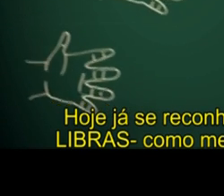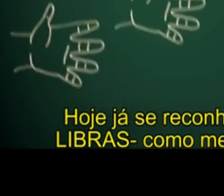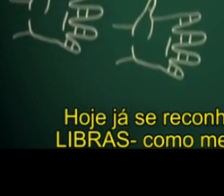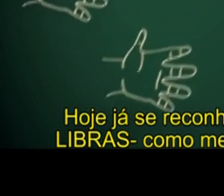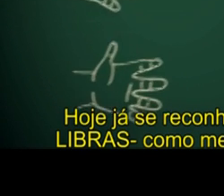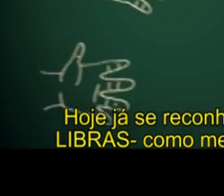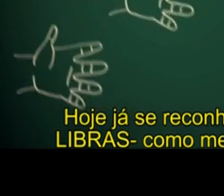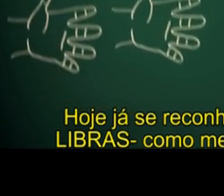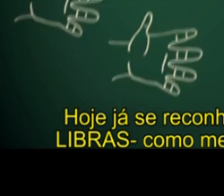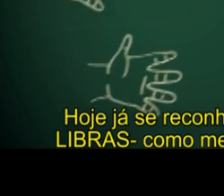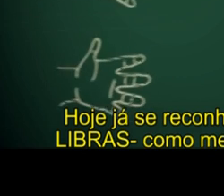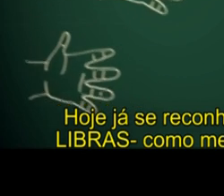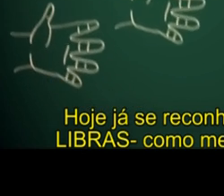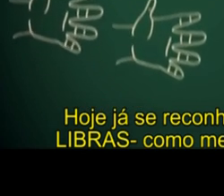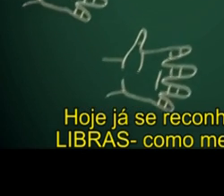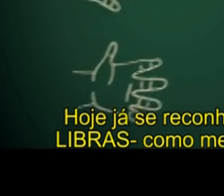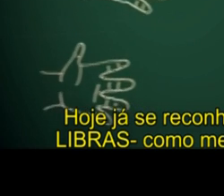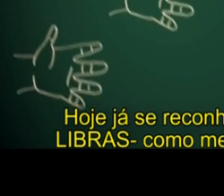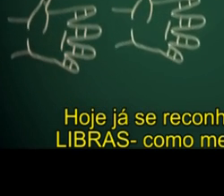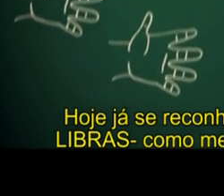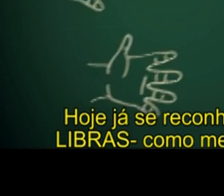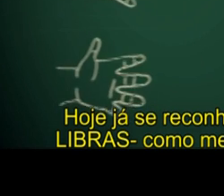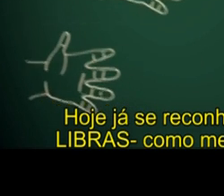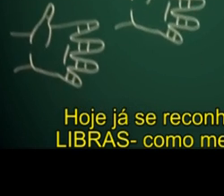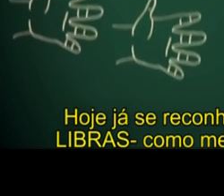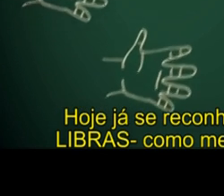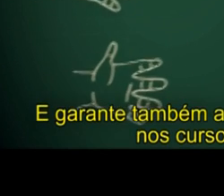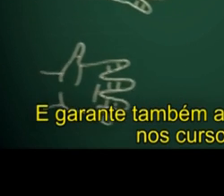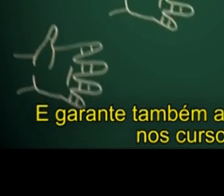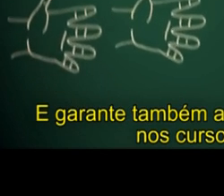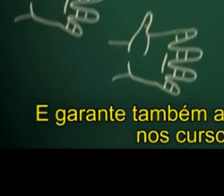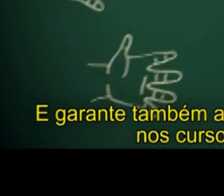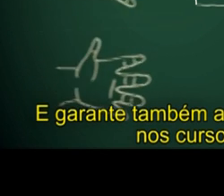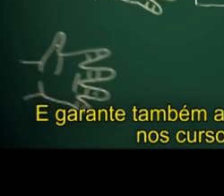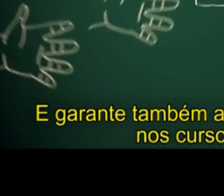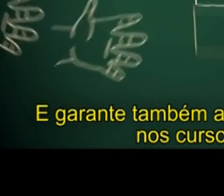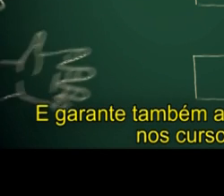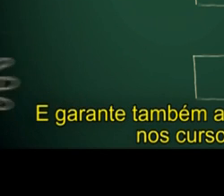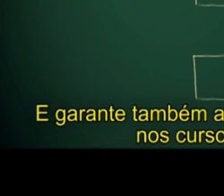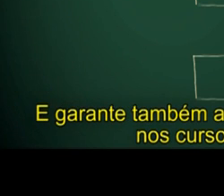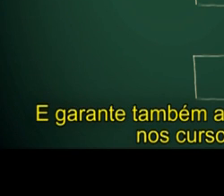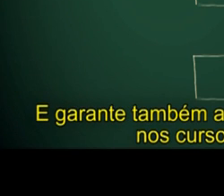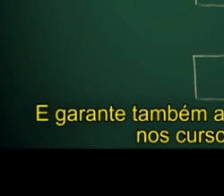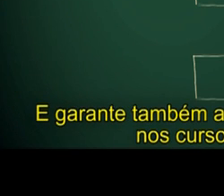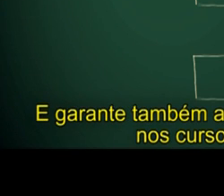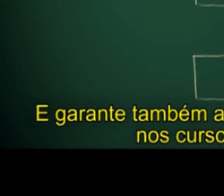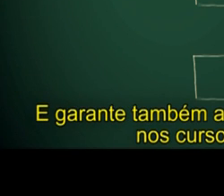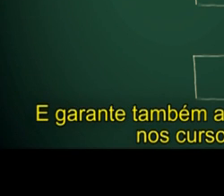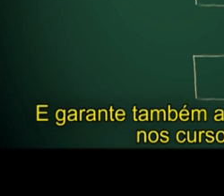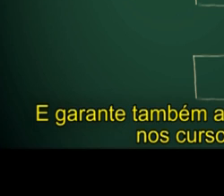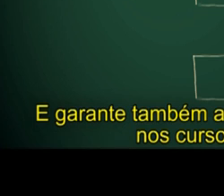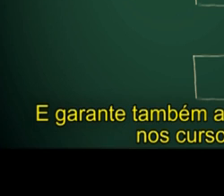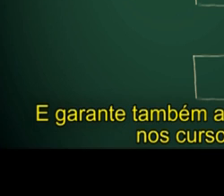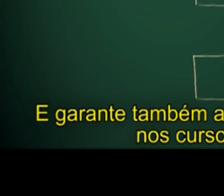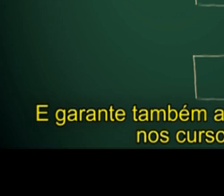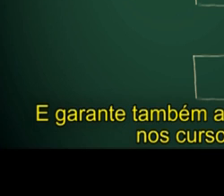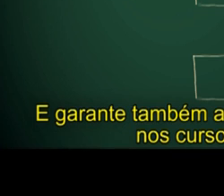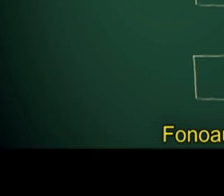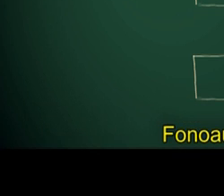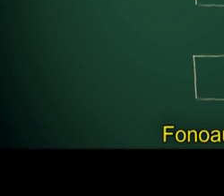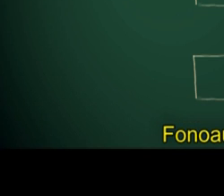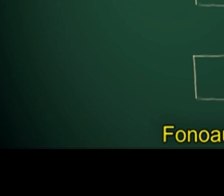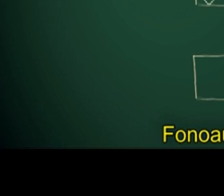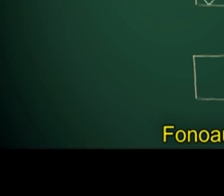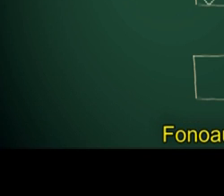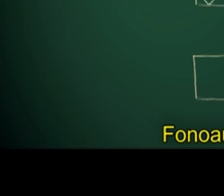de sinais, Libras, como meio legal de comunicação no Brasil e garante também a inclusão de uma disciplina própria nos cursos de